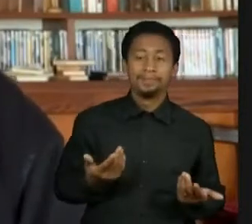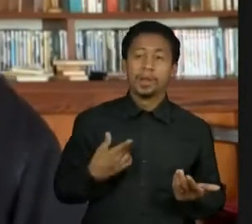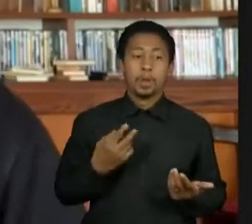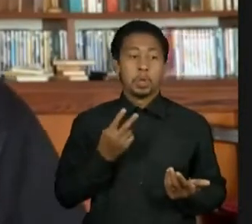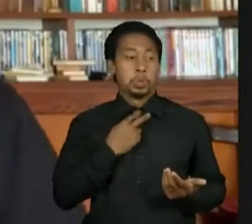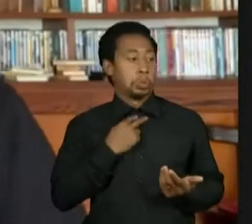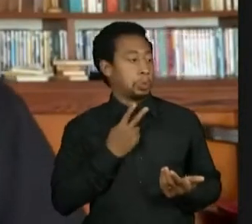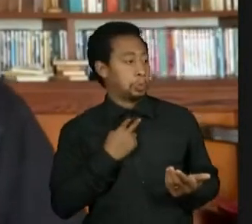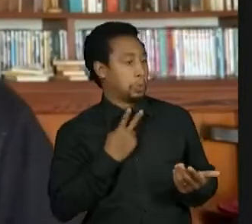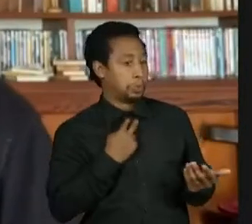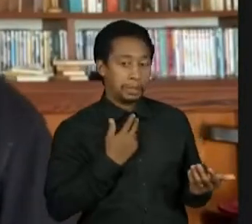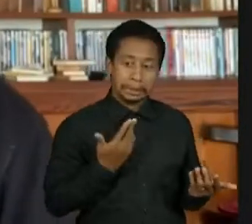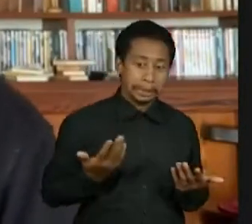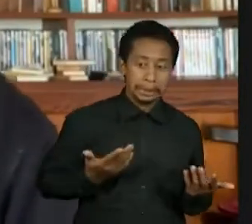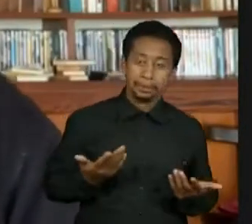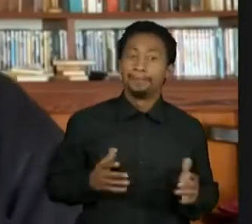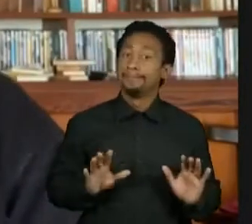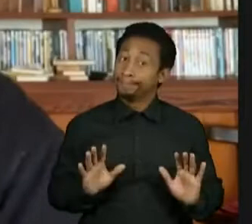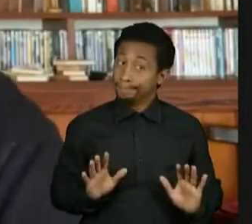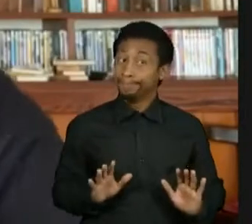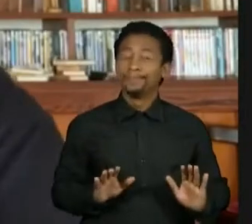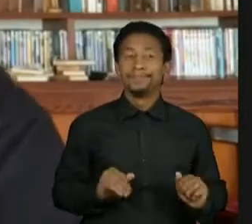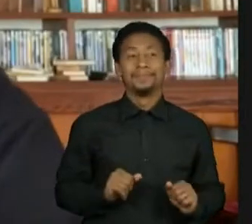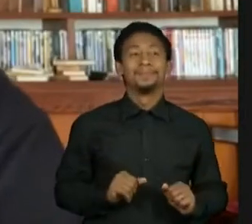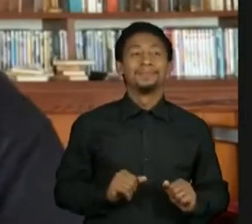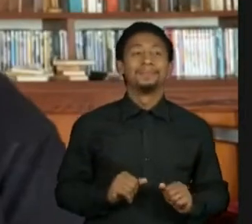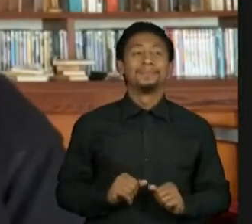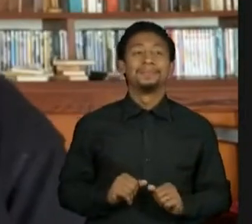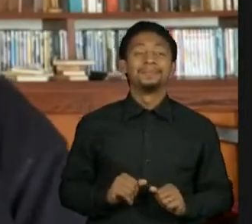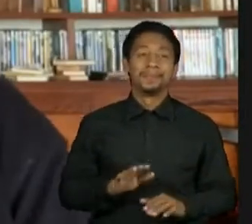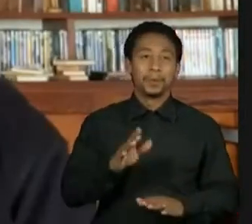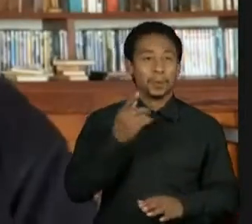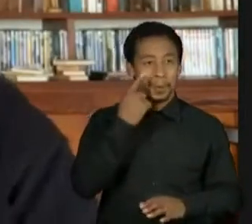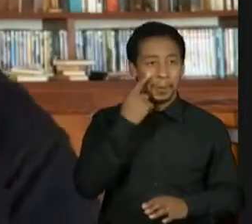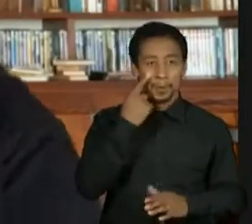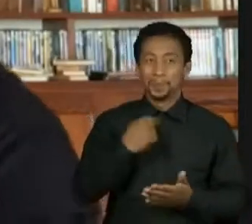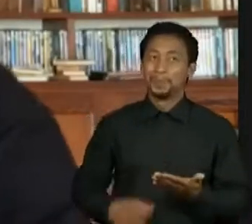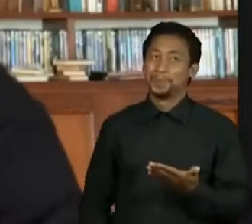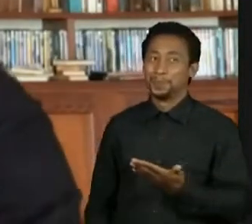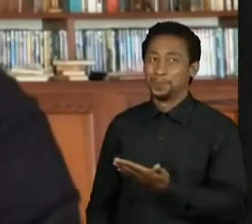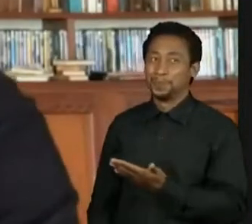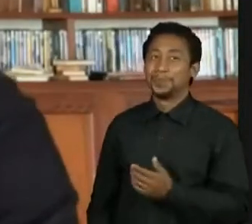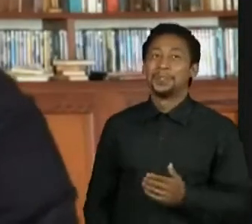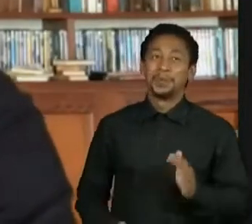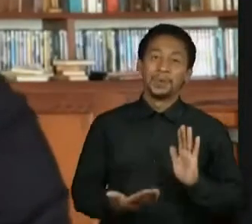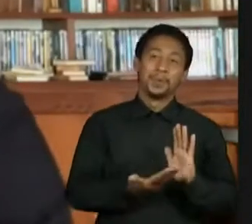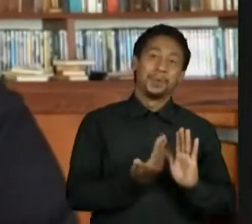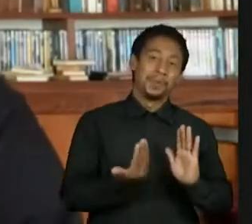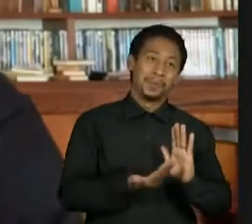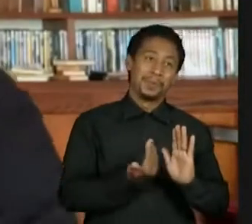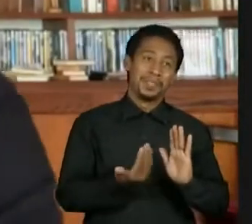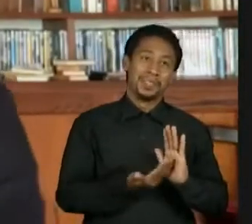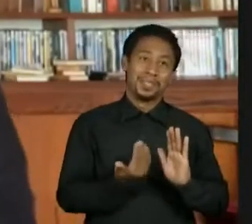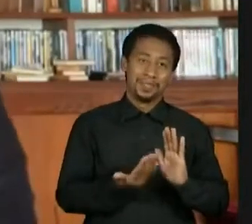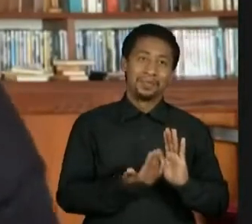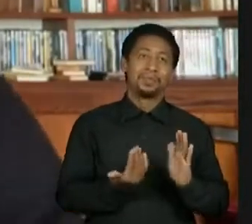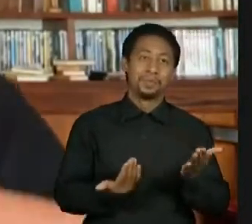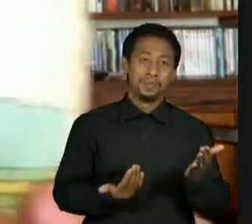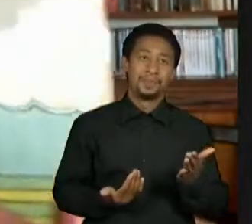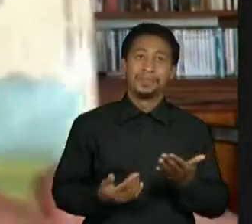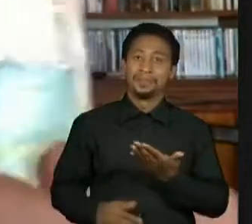fazer nada contra ele. Eu acho também outra coisa. Um livro como esse, por exemplo, Serafim e Ponte Grande. Essa, aliás,